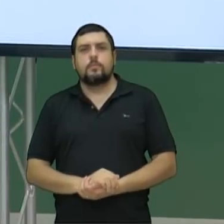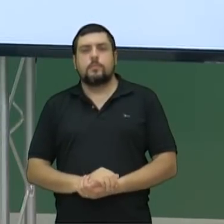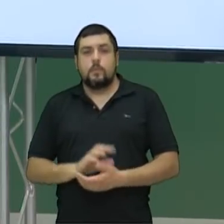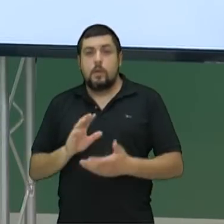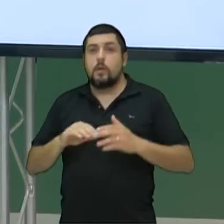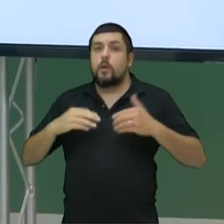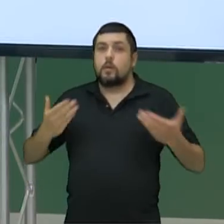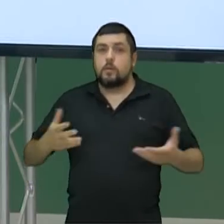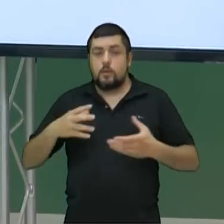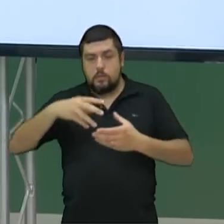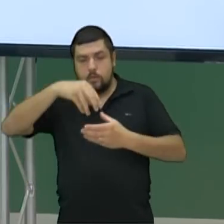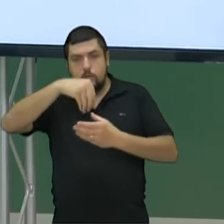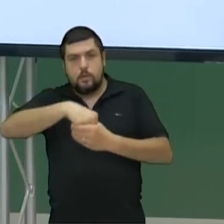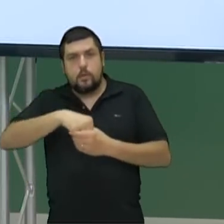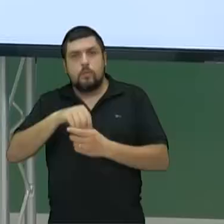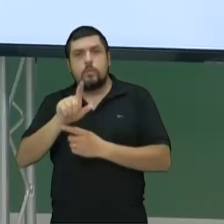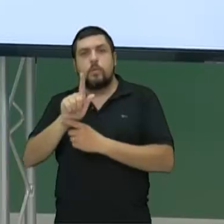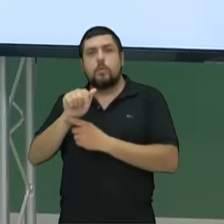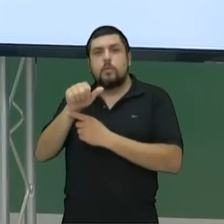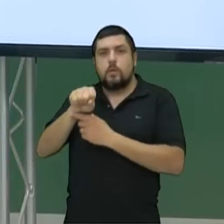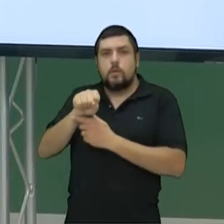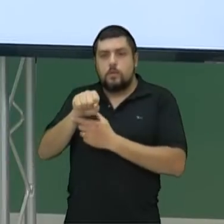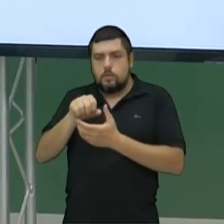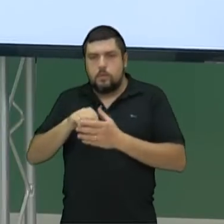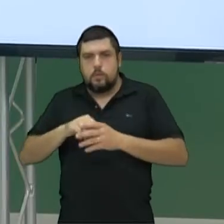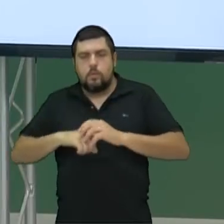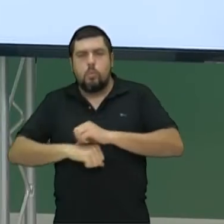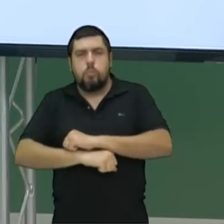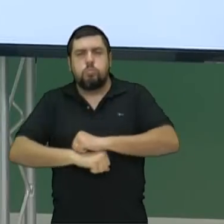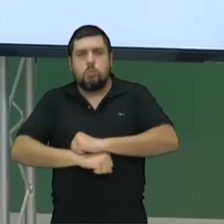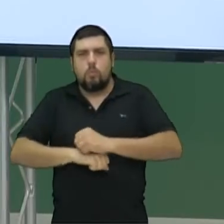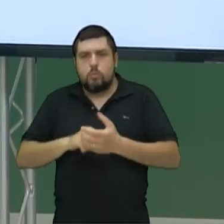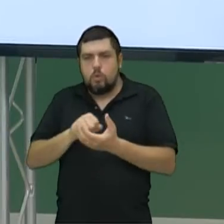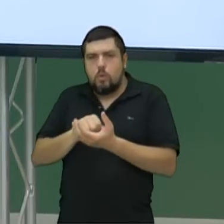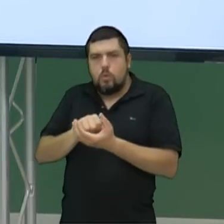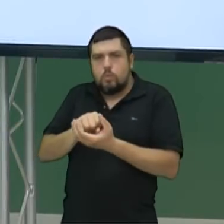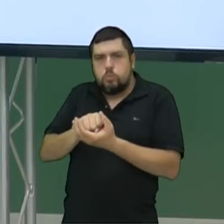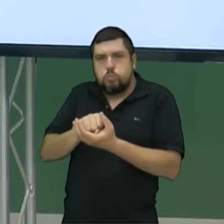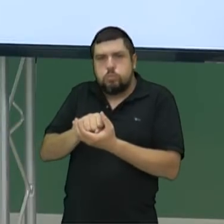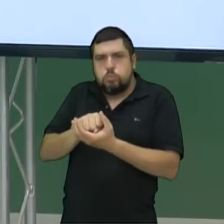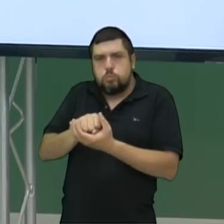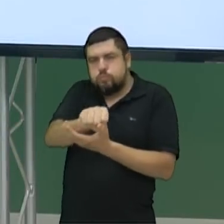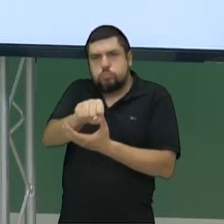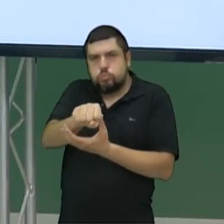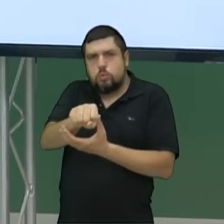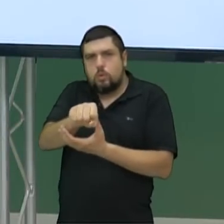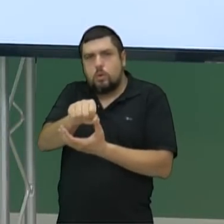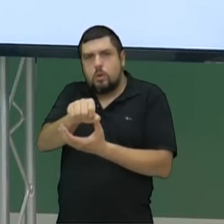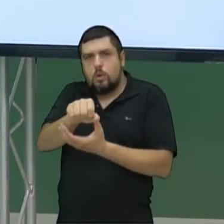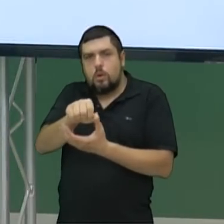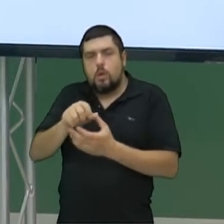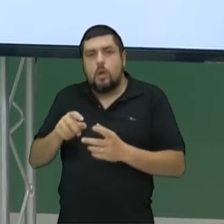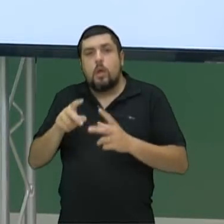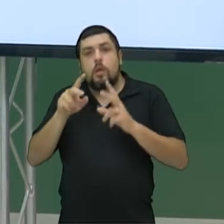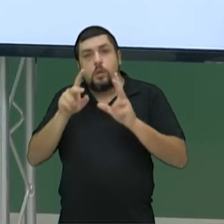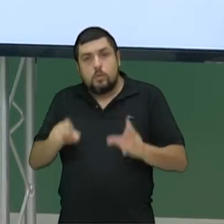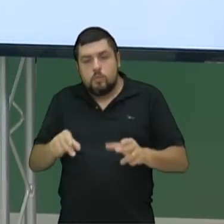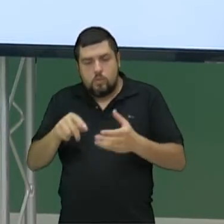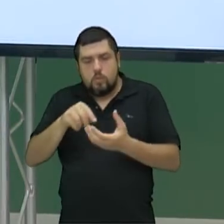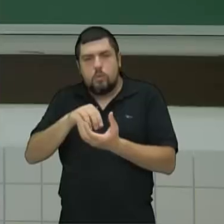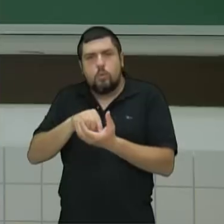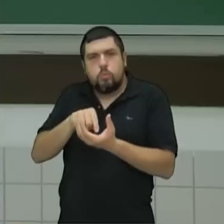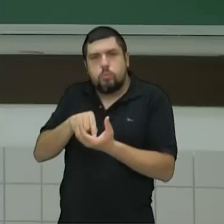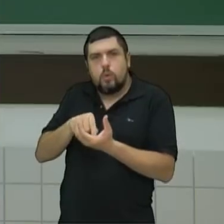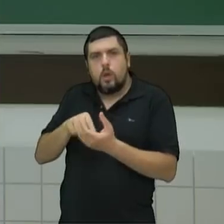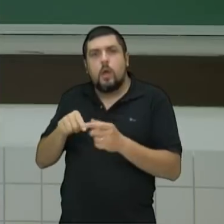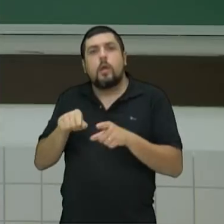né? Que é o canhão, e no corpo B, que é a bola de canhão, com a mesma intensidade, na mesma direção, mas no sentido oposto,